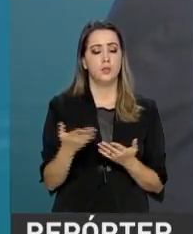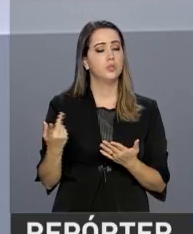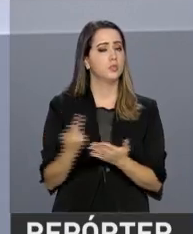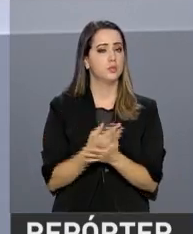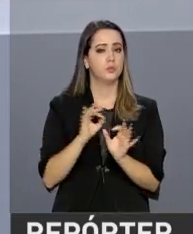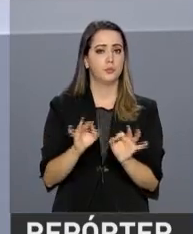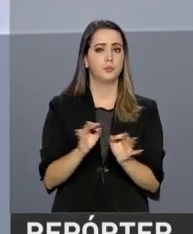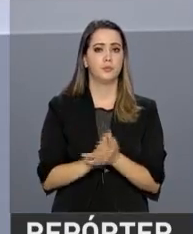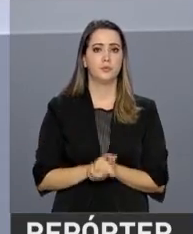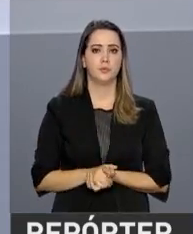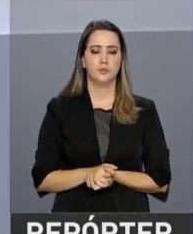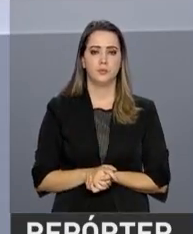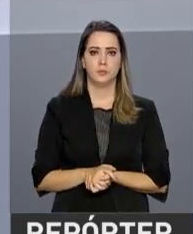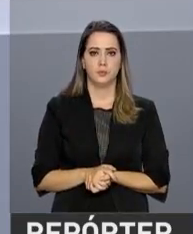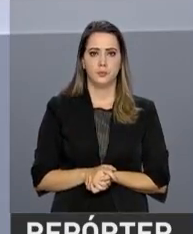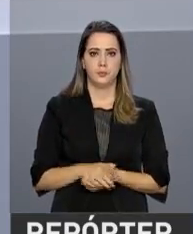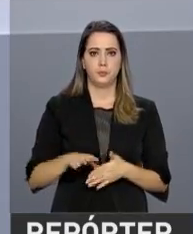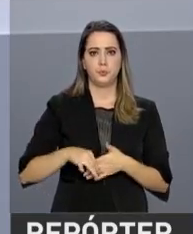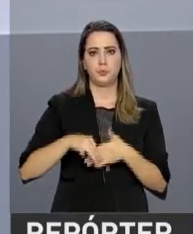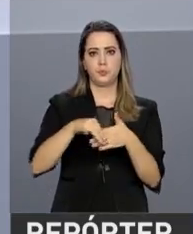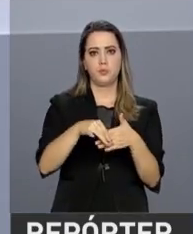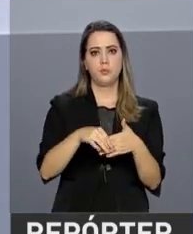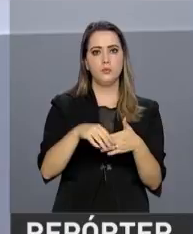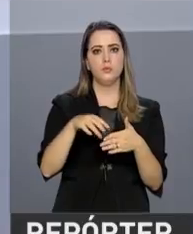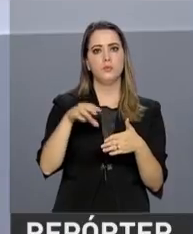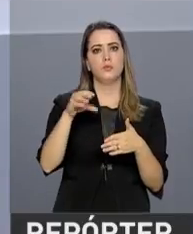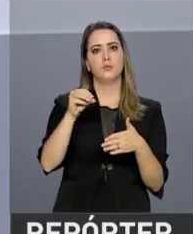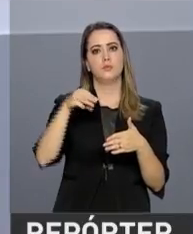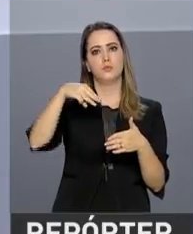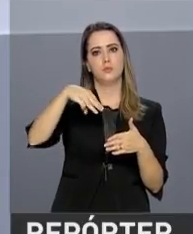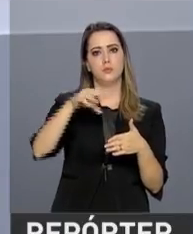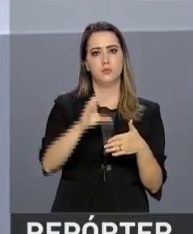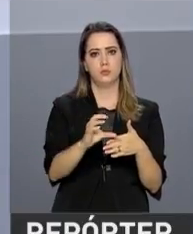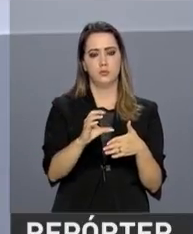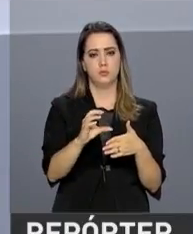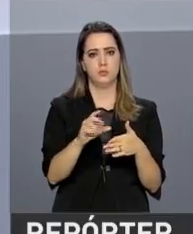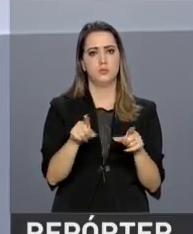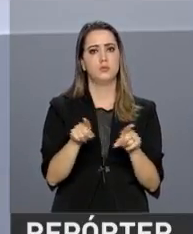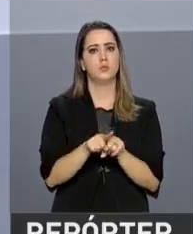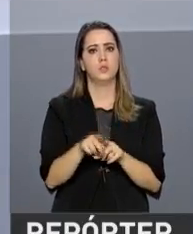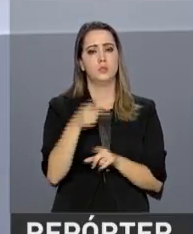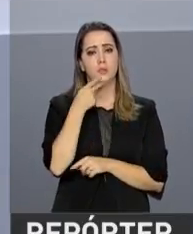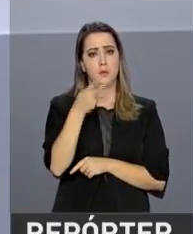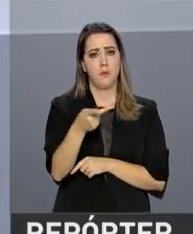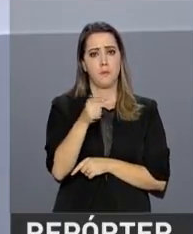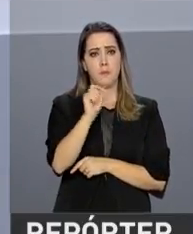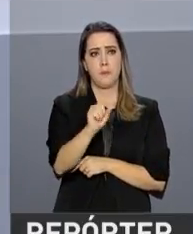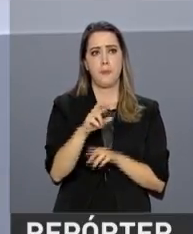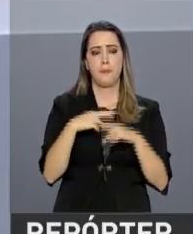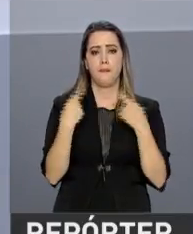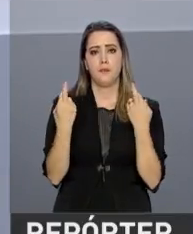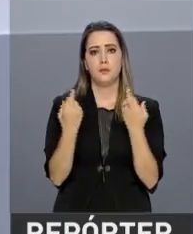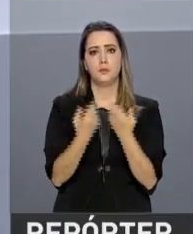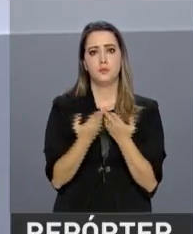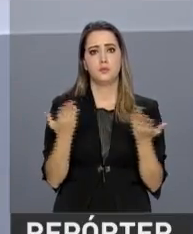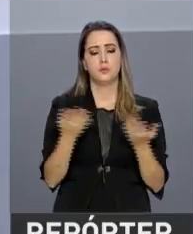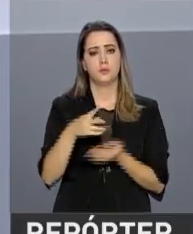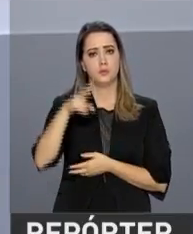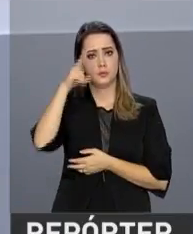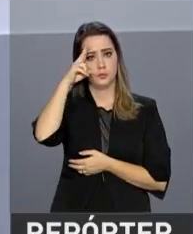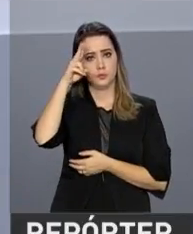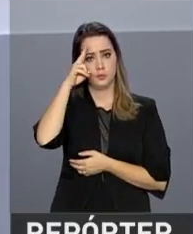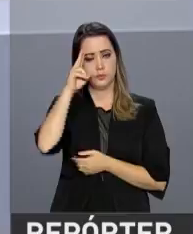realizando. O diretor-geral da Organização Mundial do Comércio, a OMC, Roberto Azevedo, se reuniu